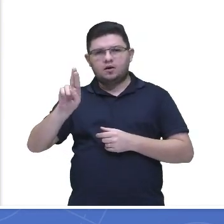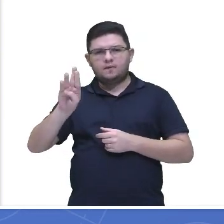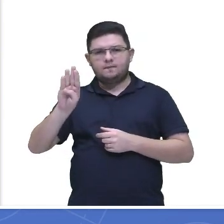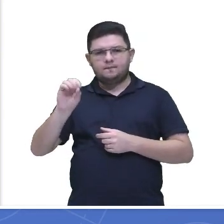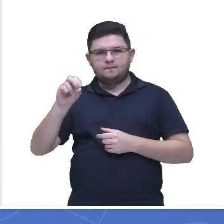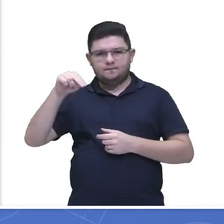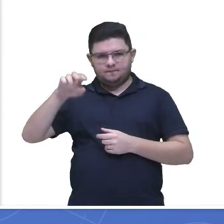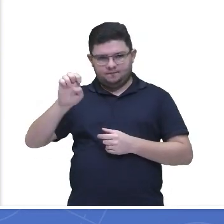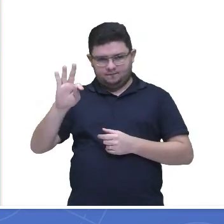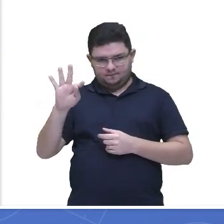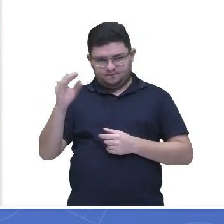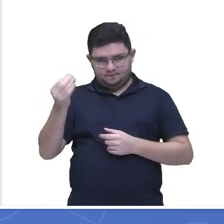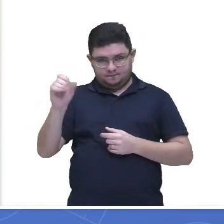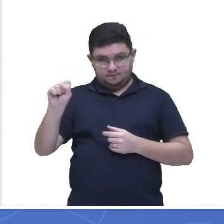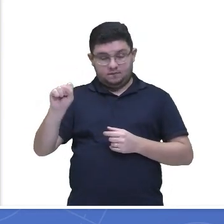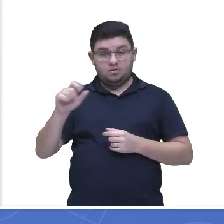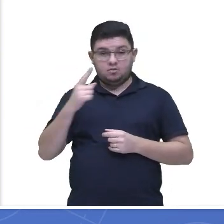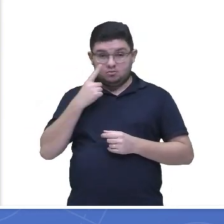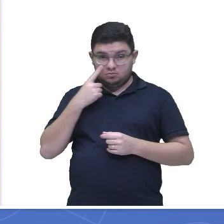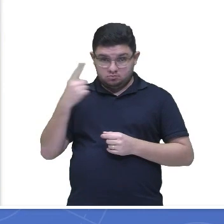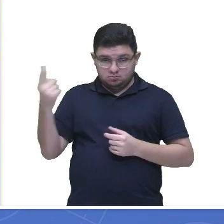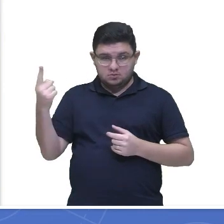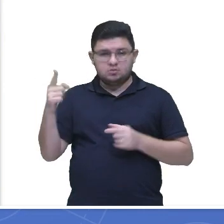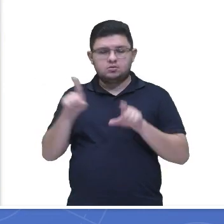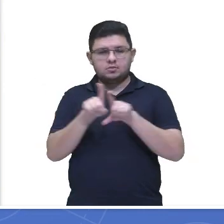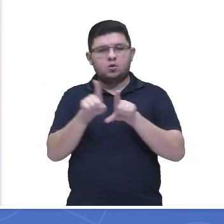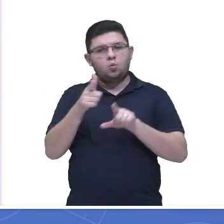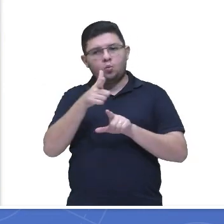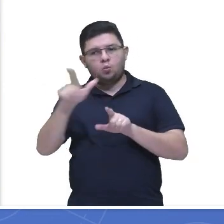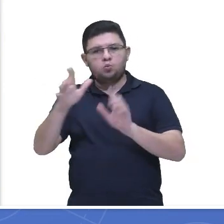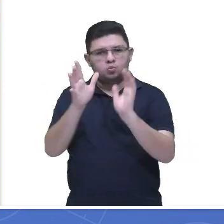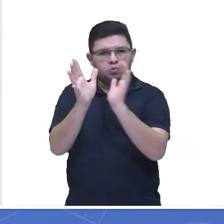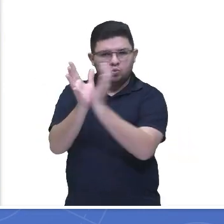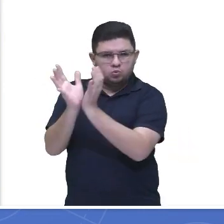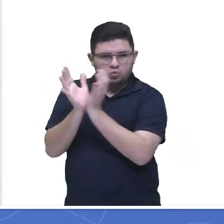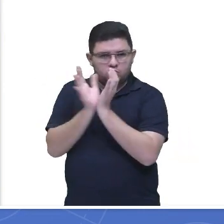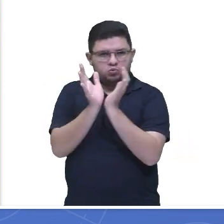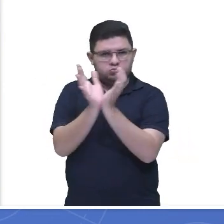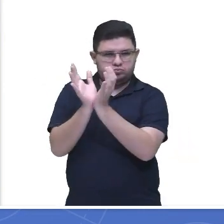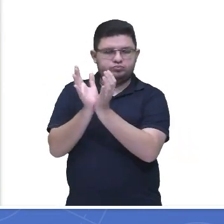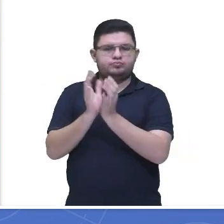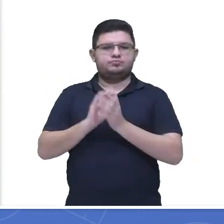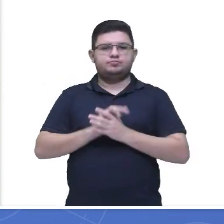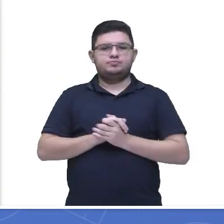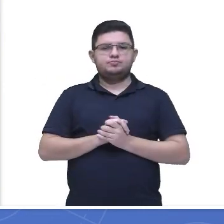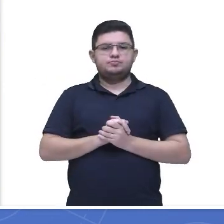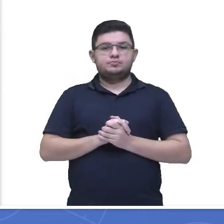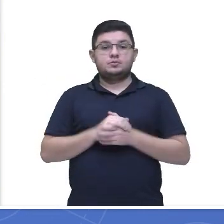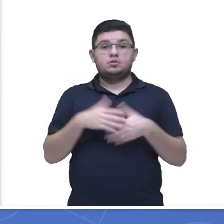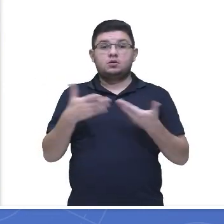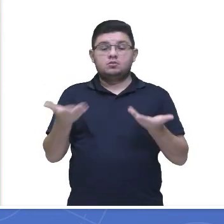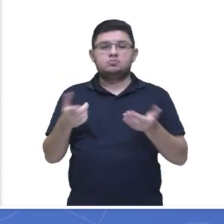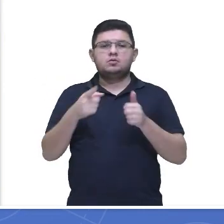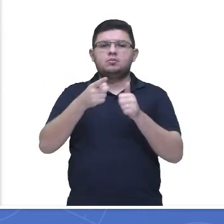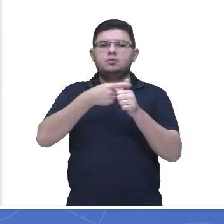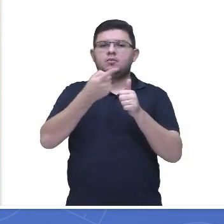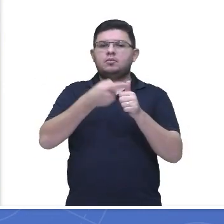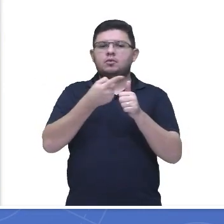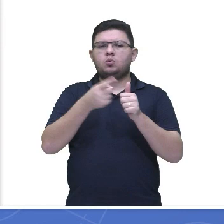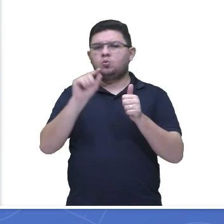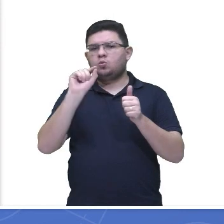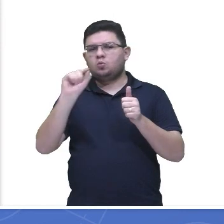conhecendo alguns grupos que pertencem aos hidrocarbonetos. A gente vai começar a nossa aula com o